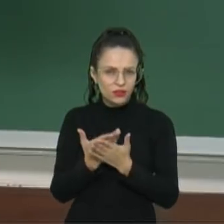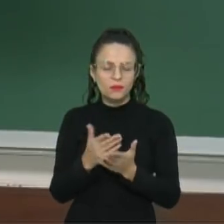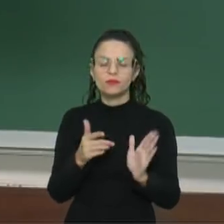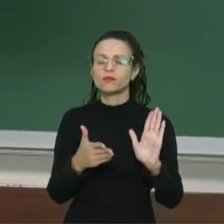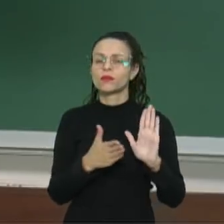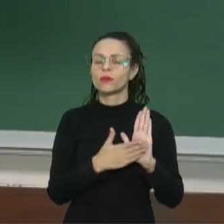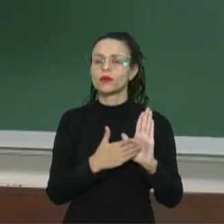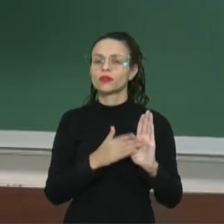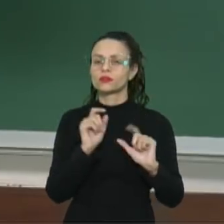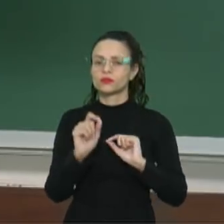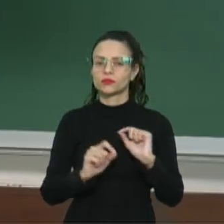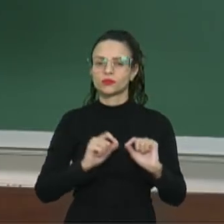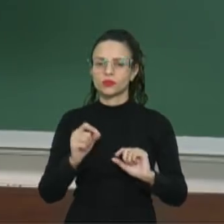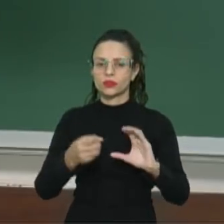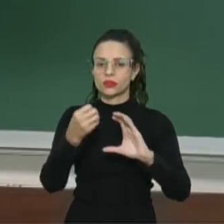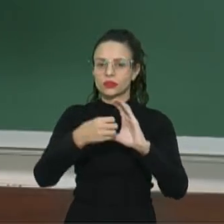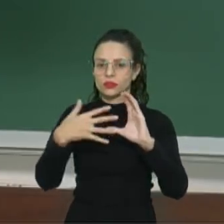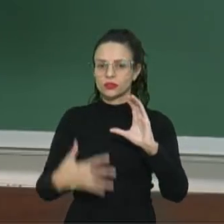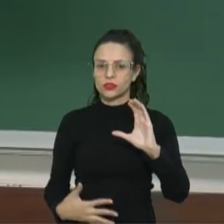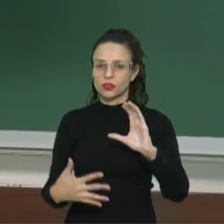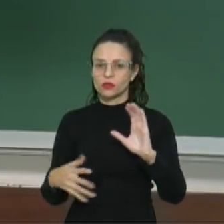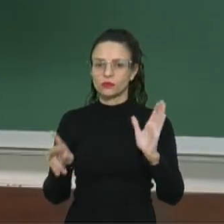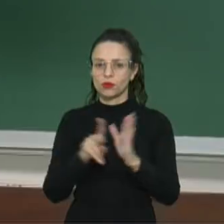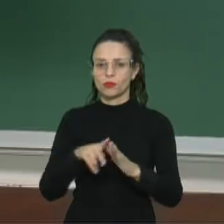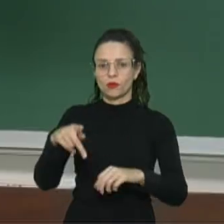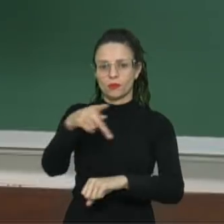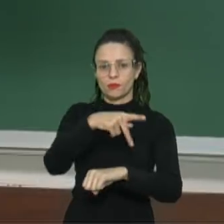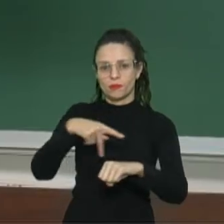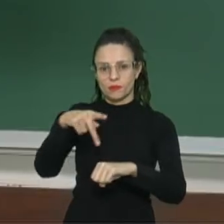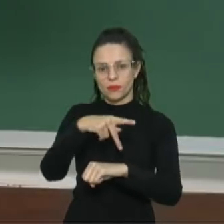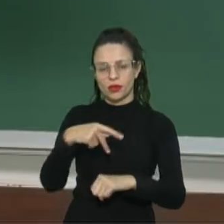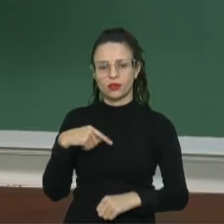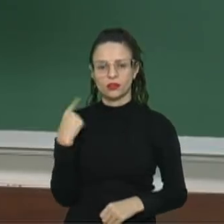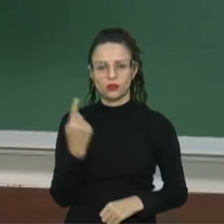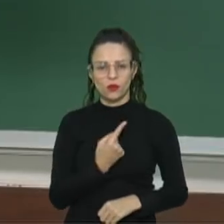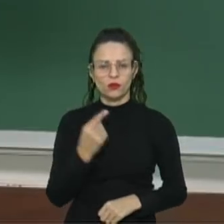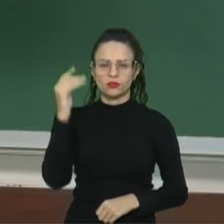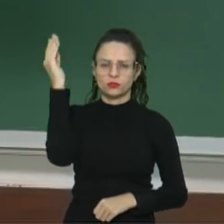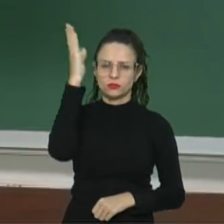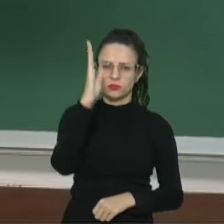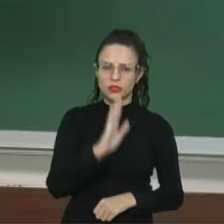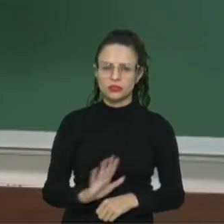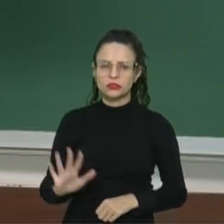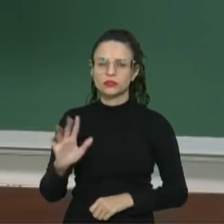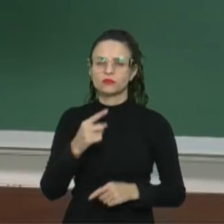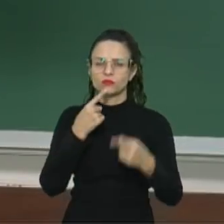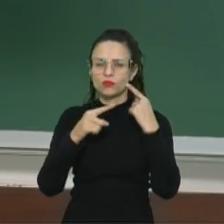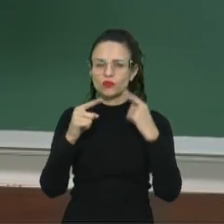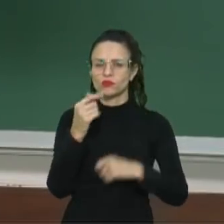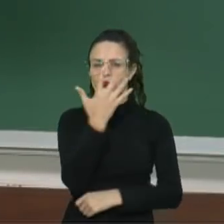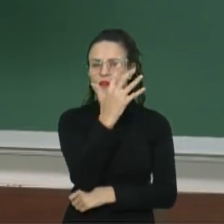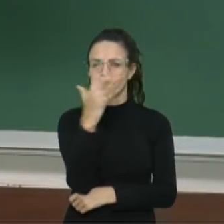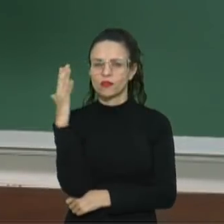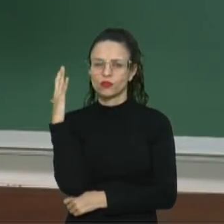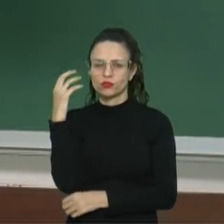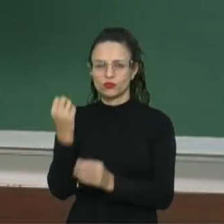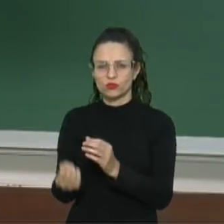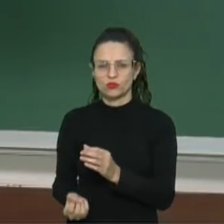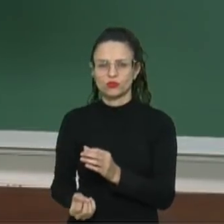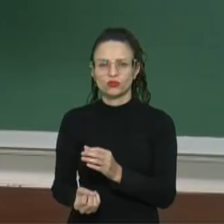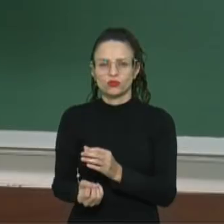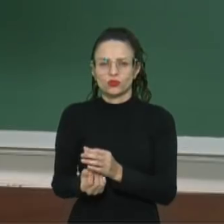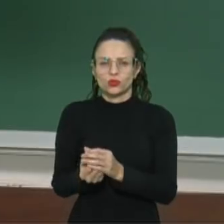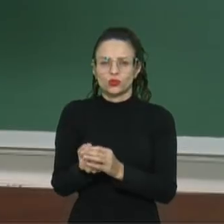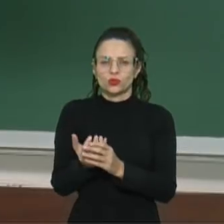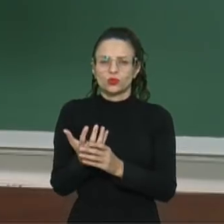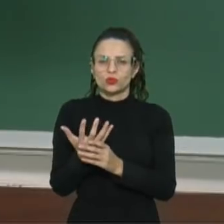o quê? Né? Características do nosso país, nossa música, nossa vegetação, com esse surgimento, né? Esse ovo, o